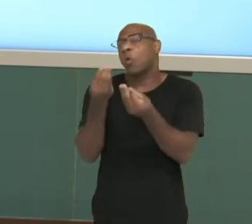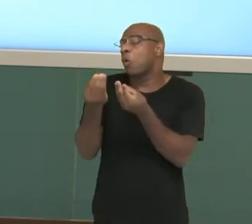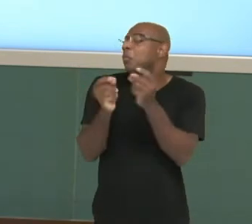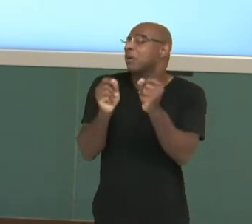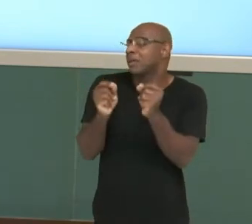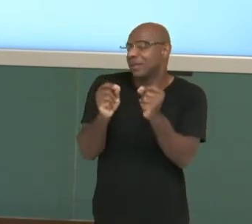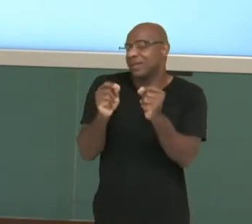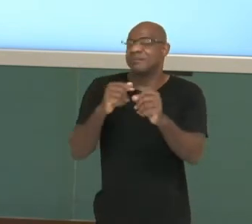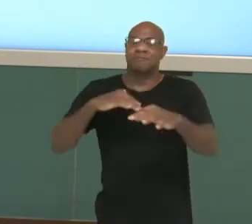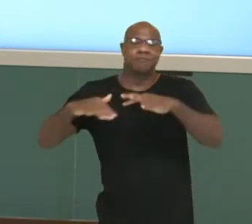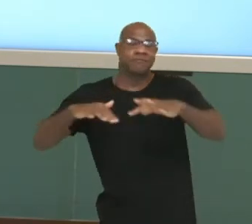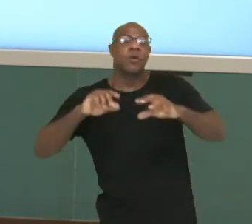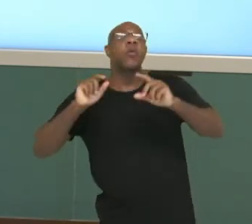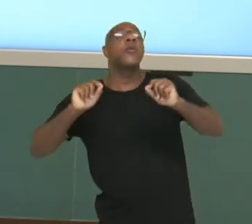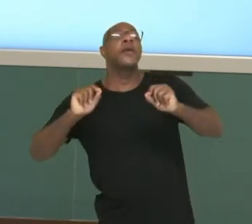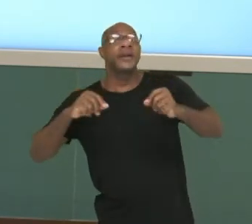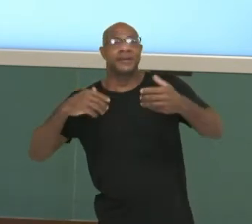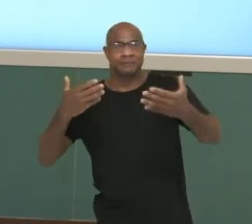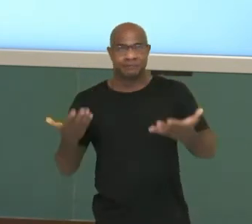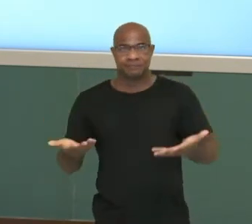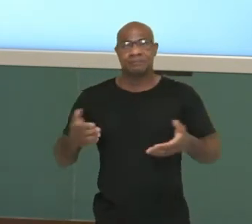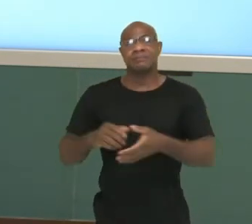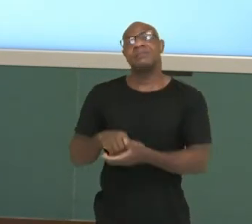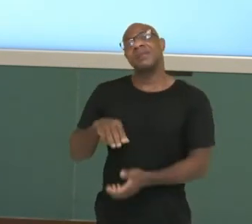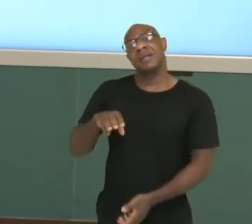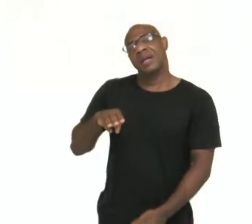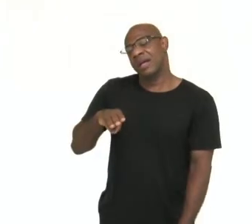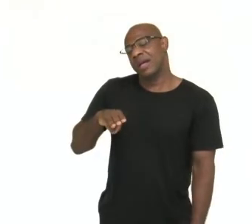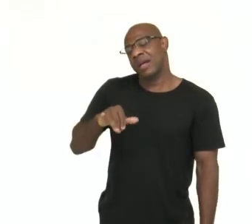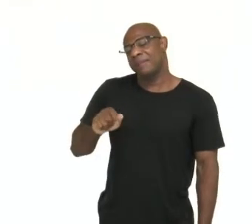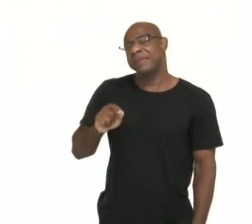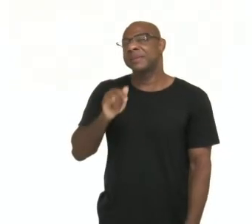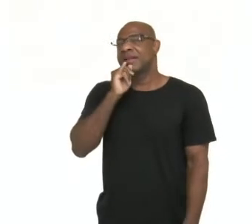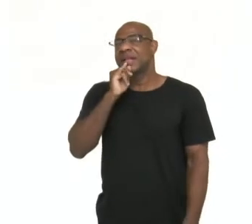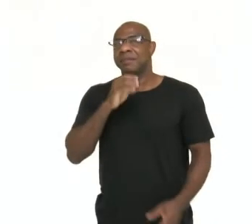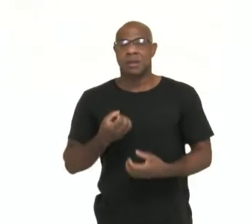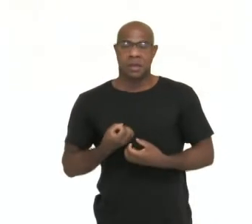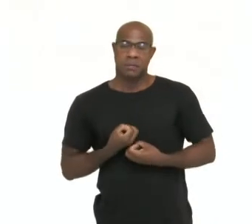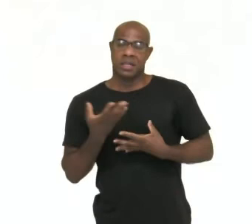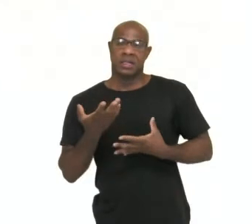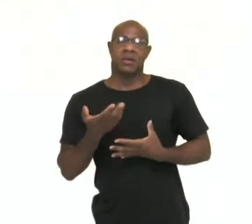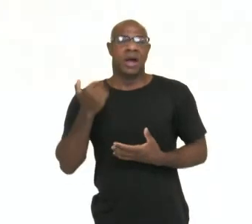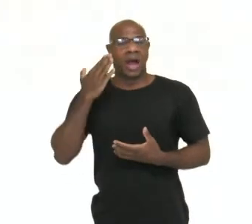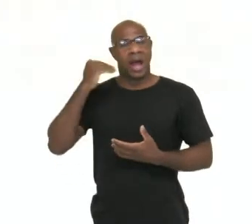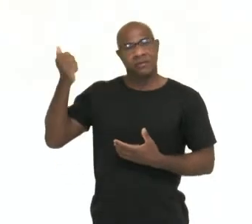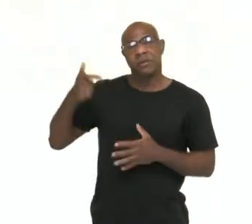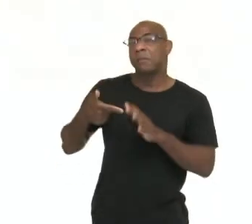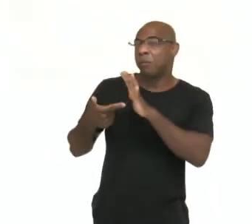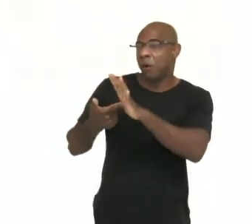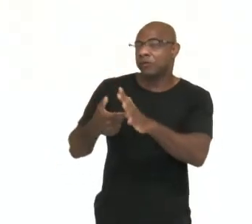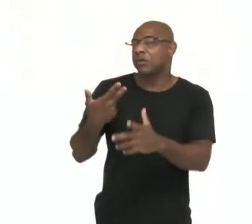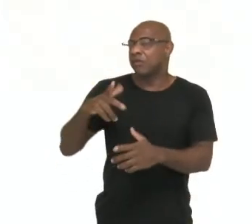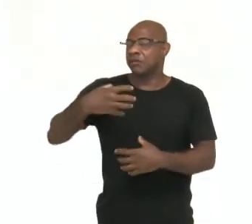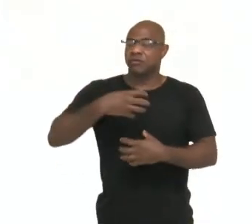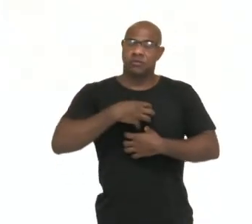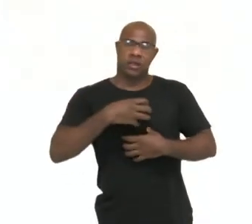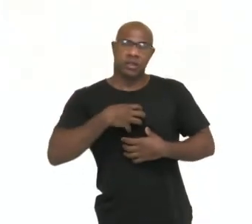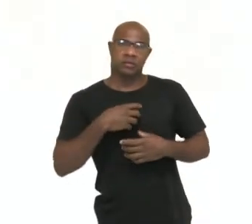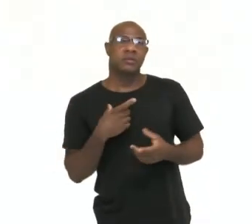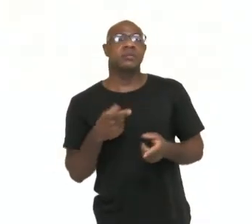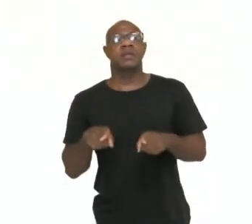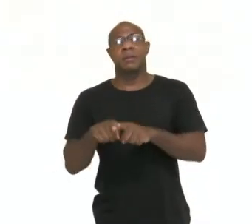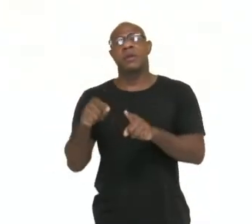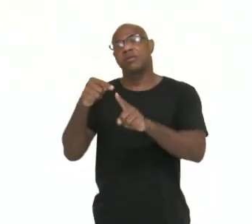A mímica, enquanto expressão artística, como no caso da dança, se apresenta de várias formas e estilos, sendo